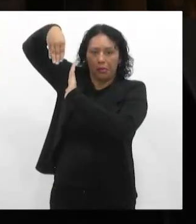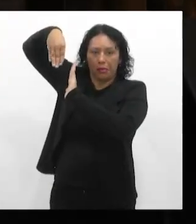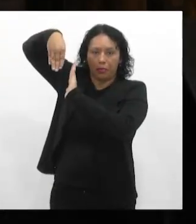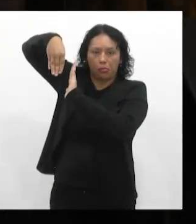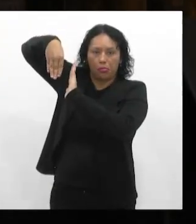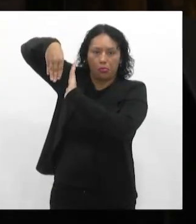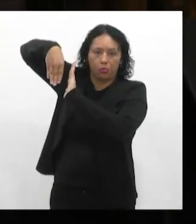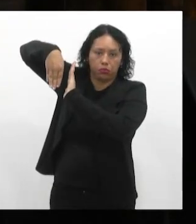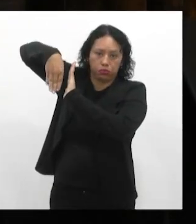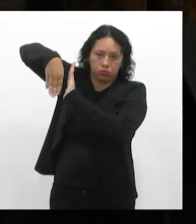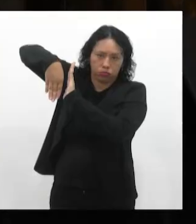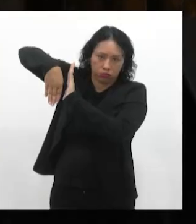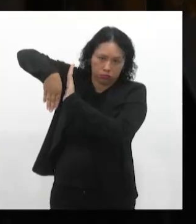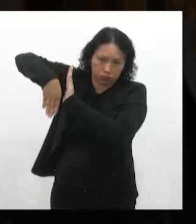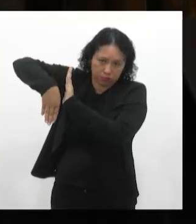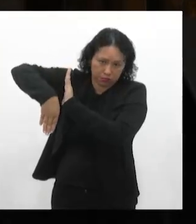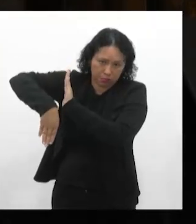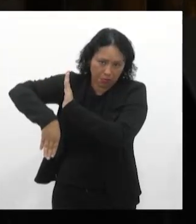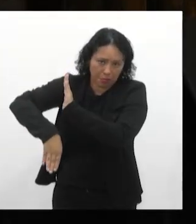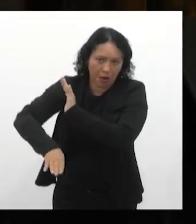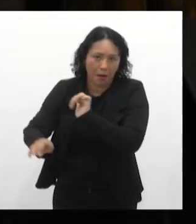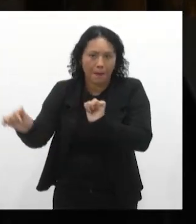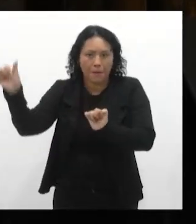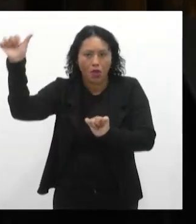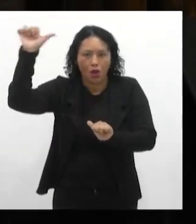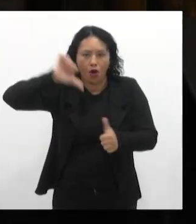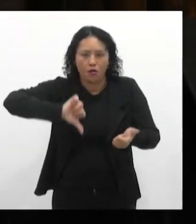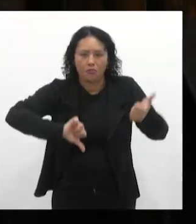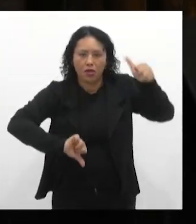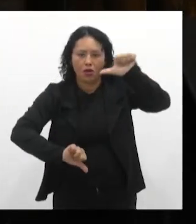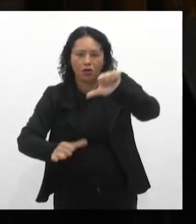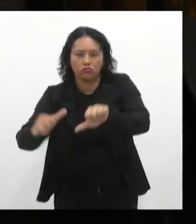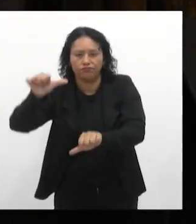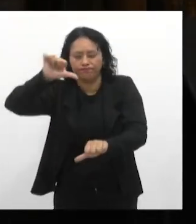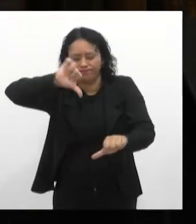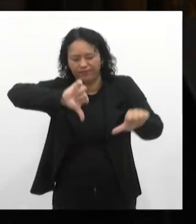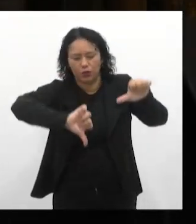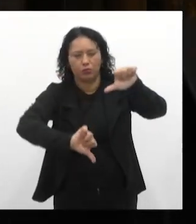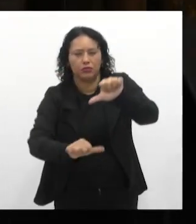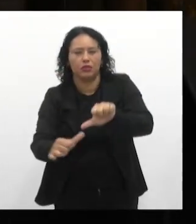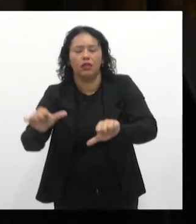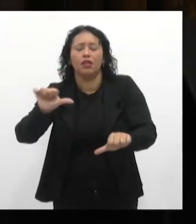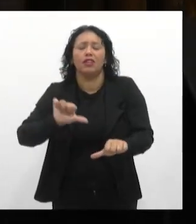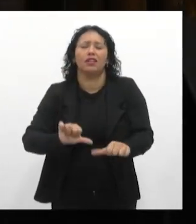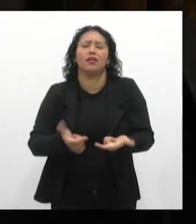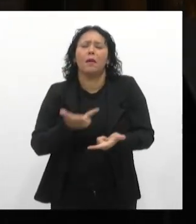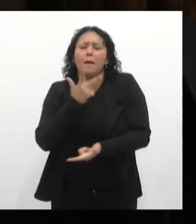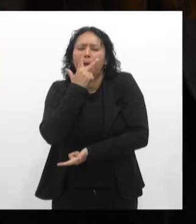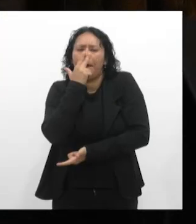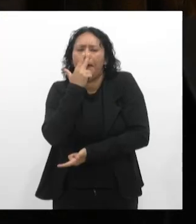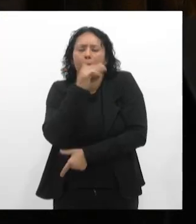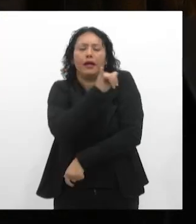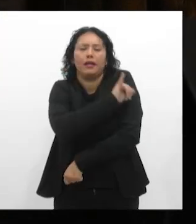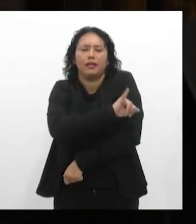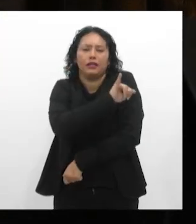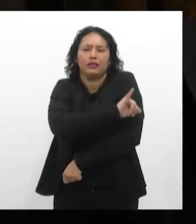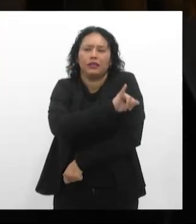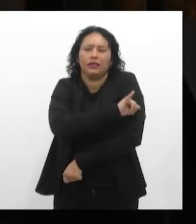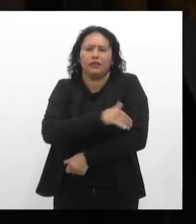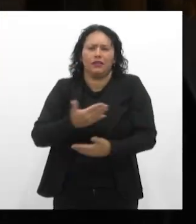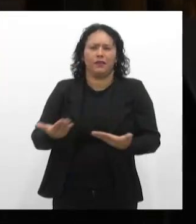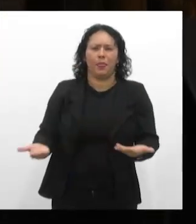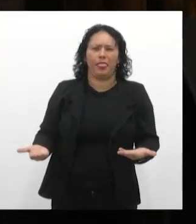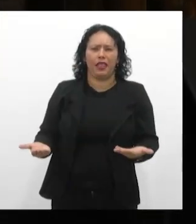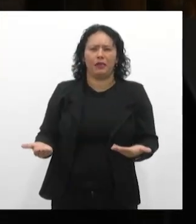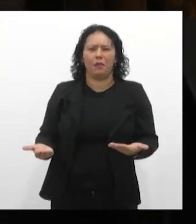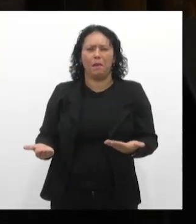piorando mais, como o Rio de Janeiro fosse o patinho